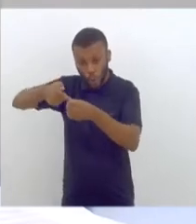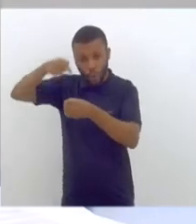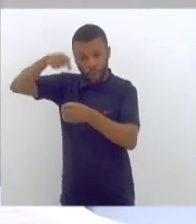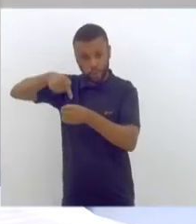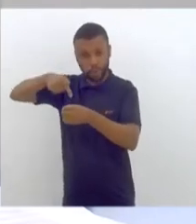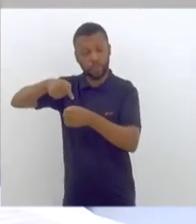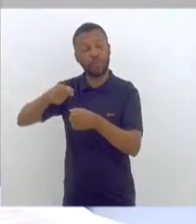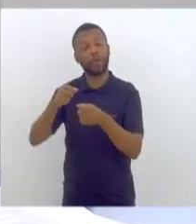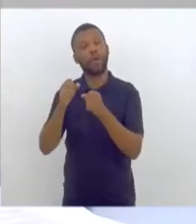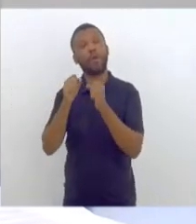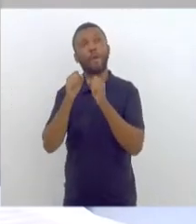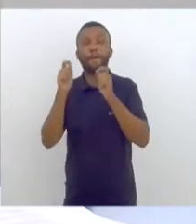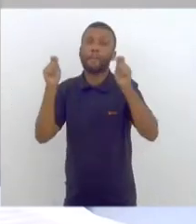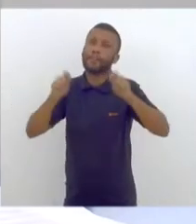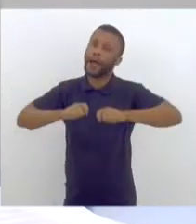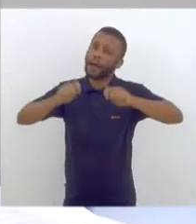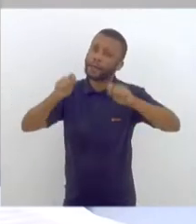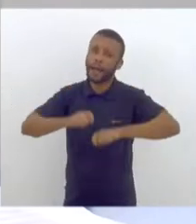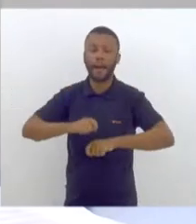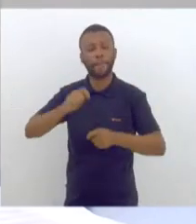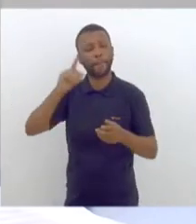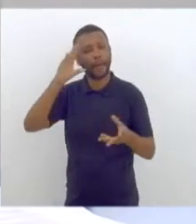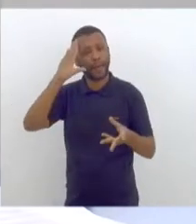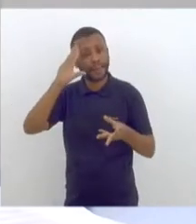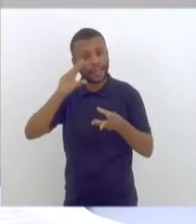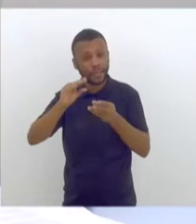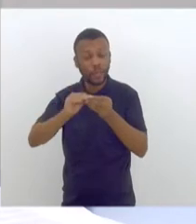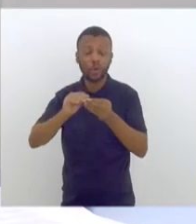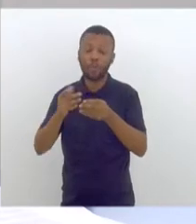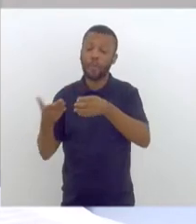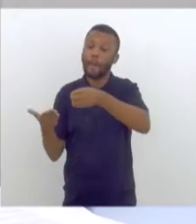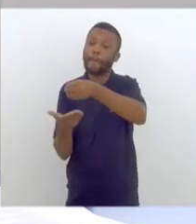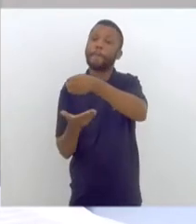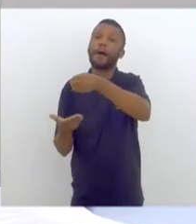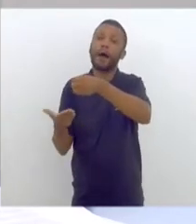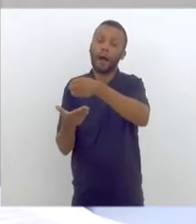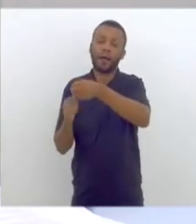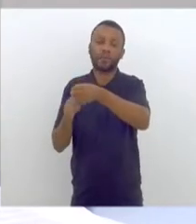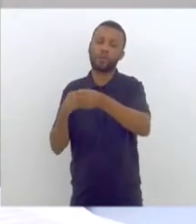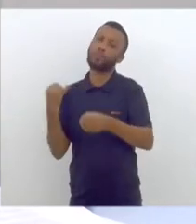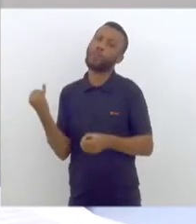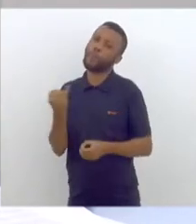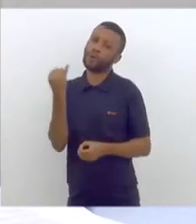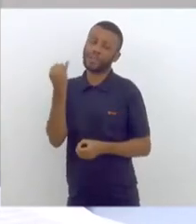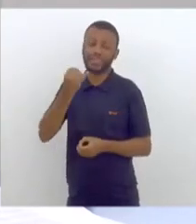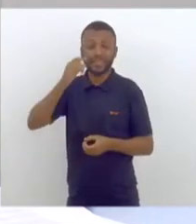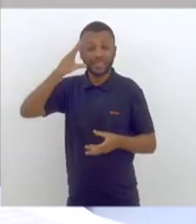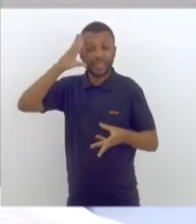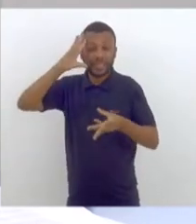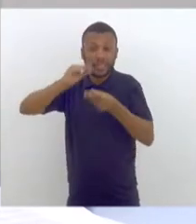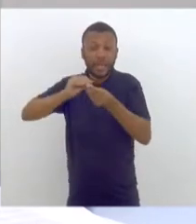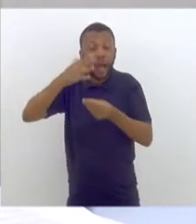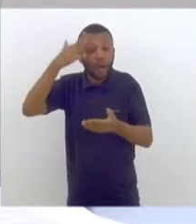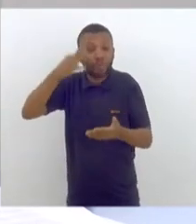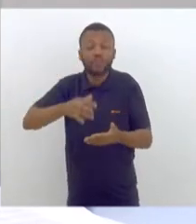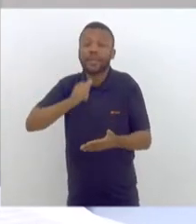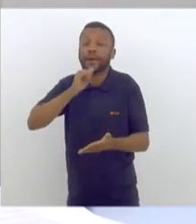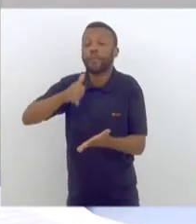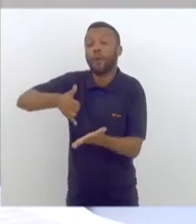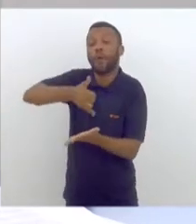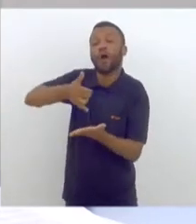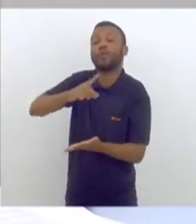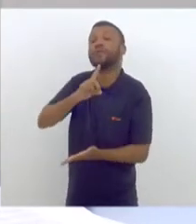eu posso até entender como essencial posso até entender é questão de interpretação o óleo diesel